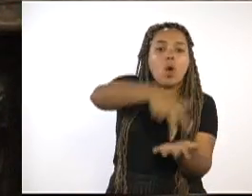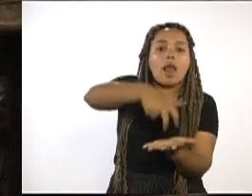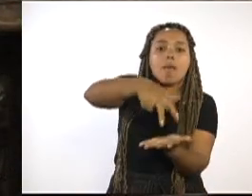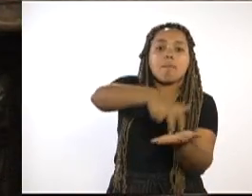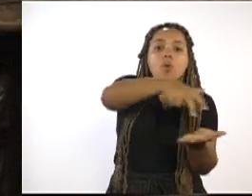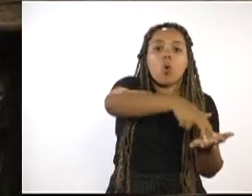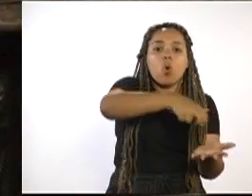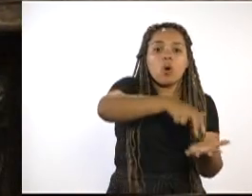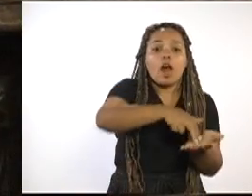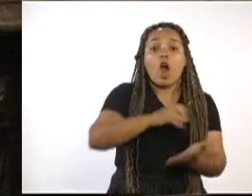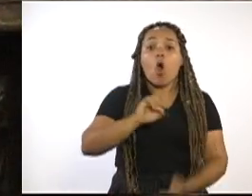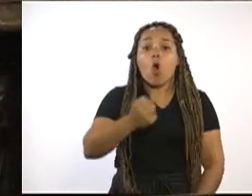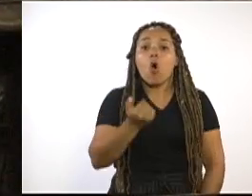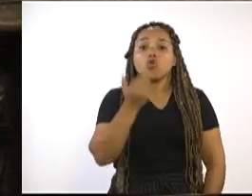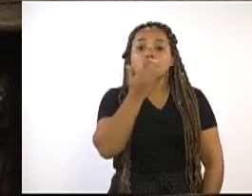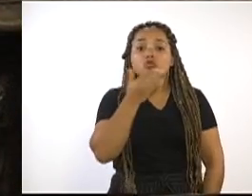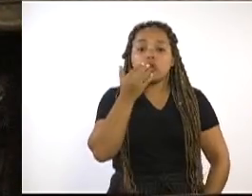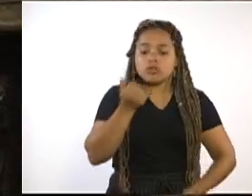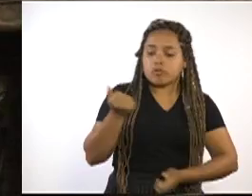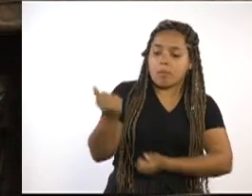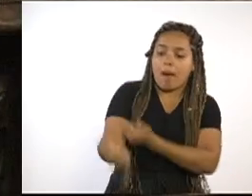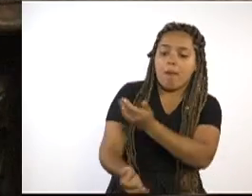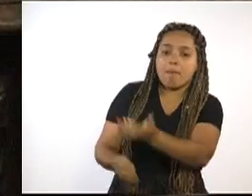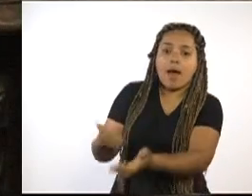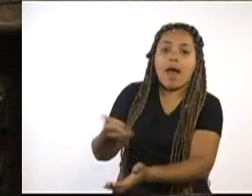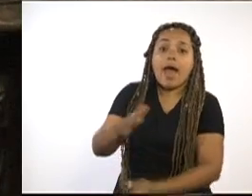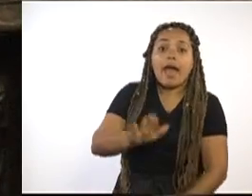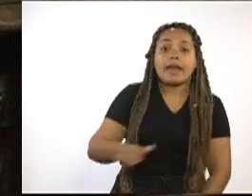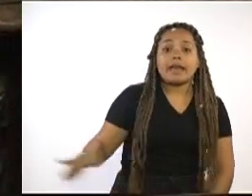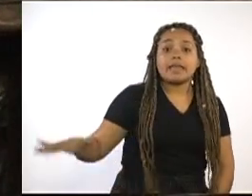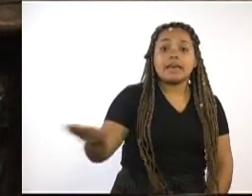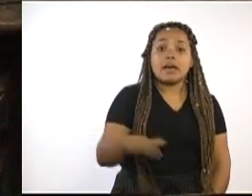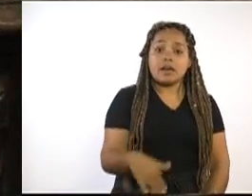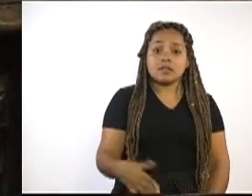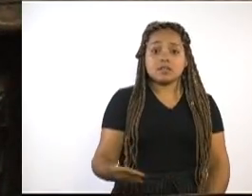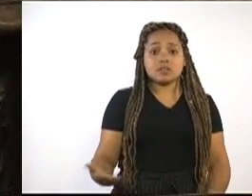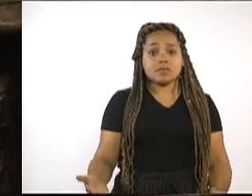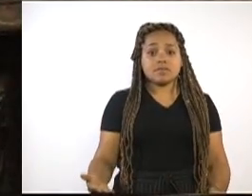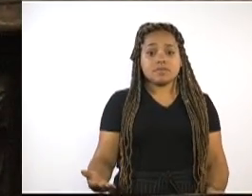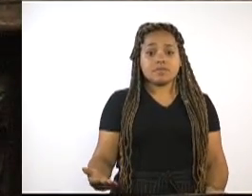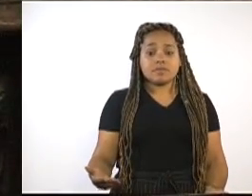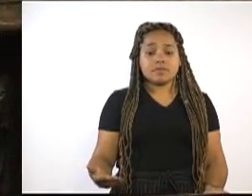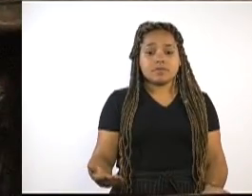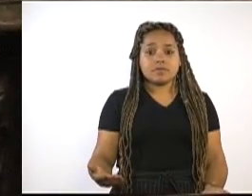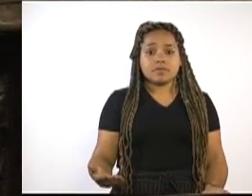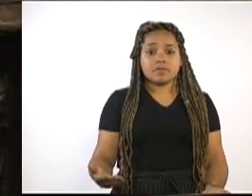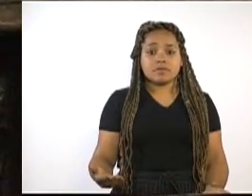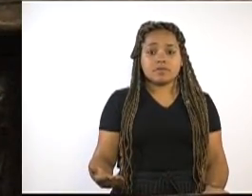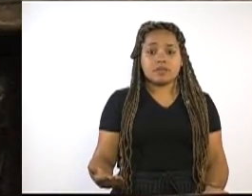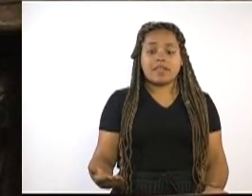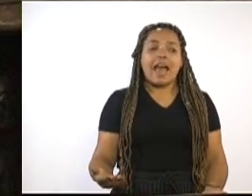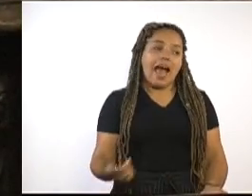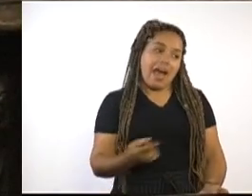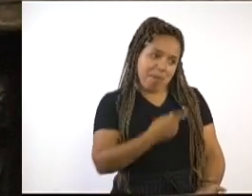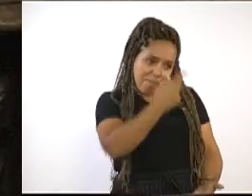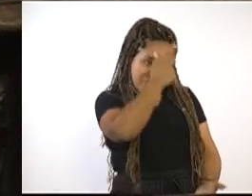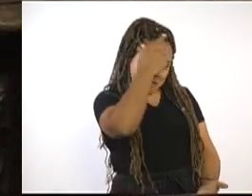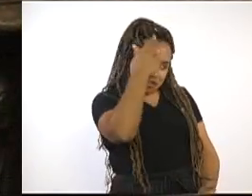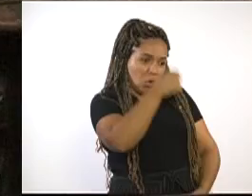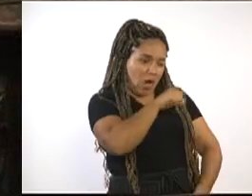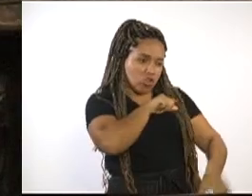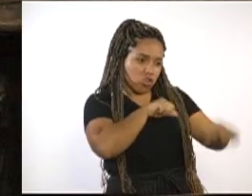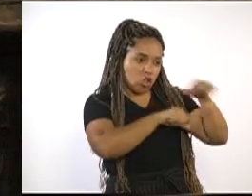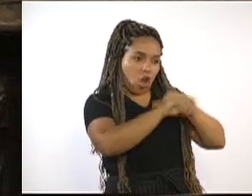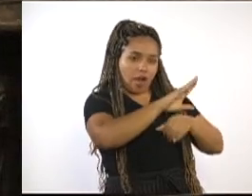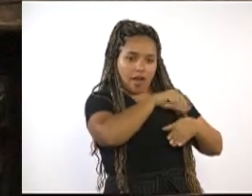oferecendo todo tipo de pão e circo para a população, com o olho no voto, mas